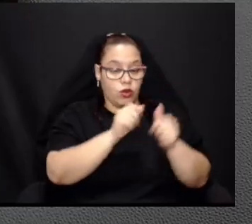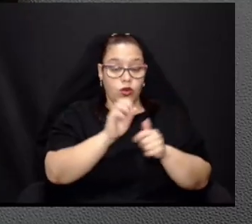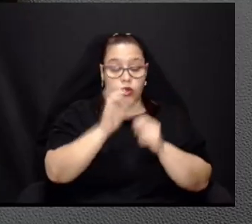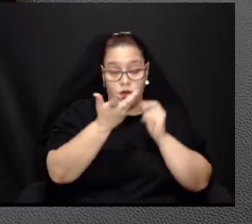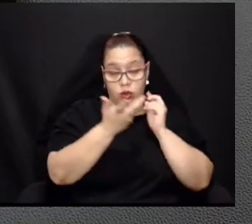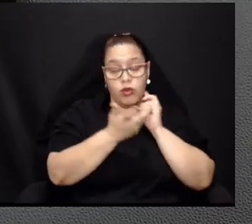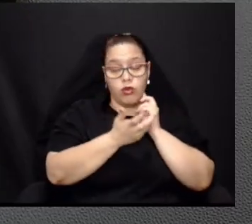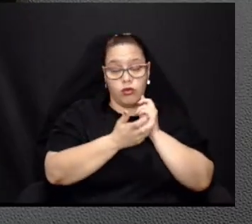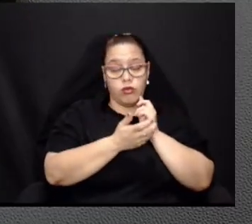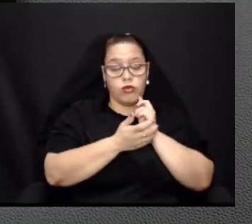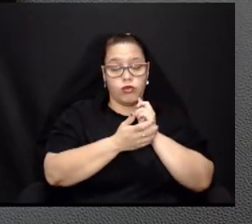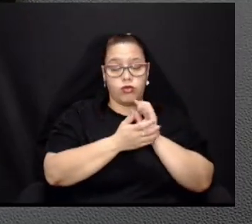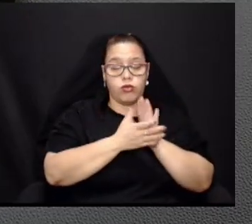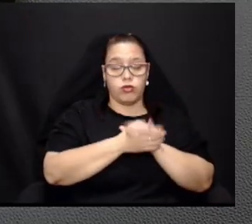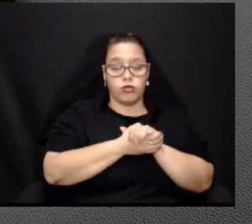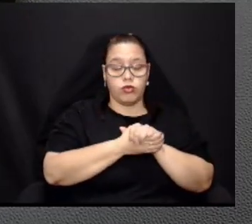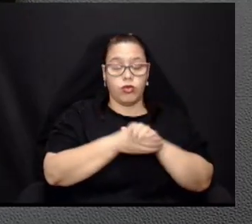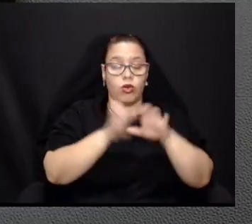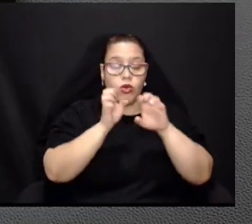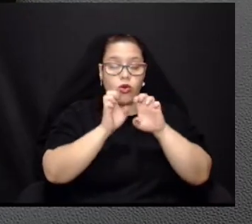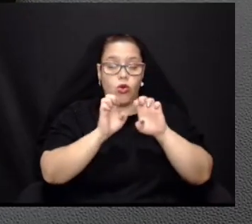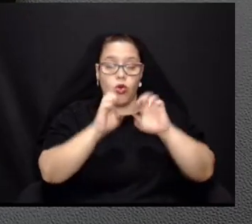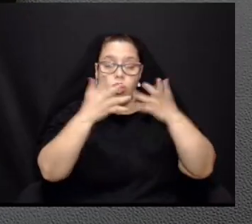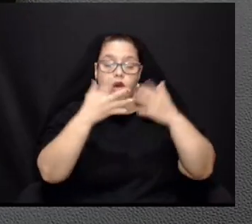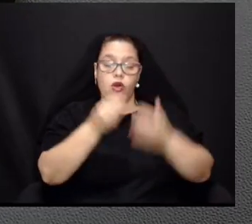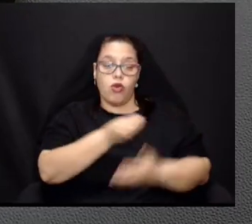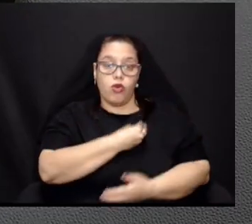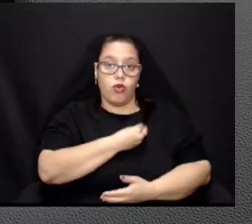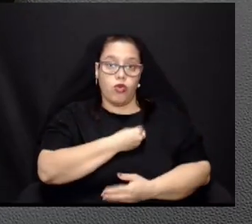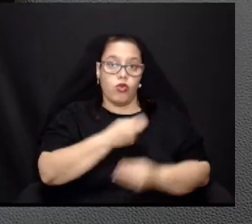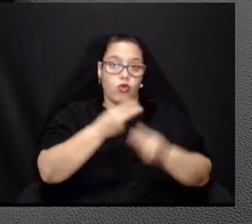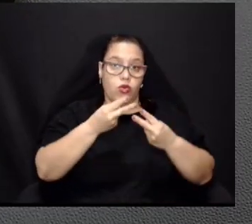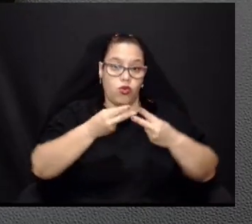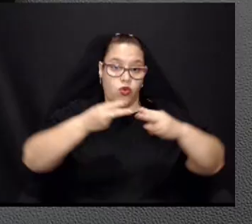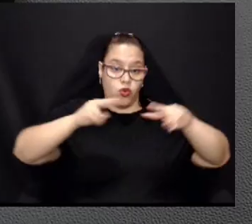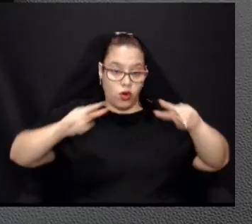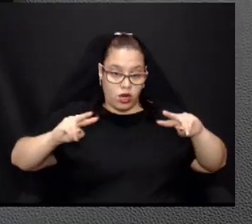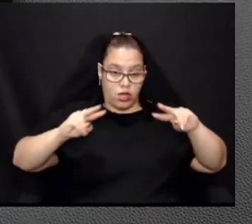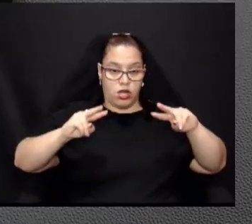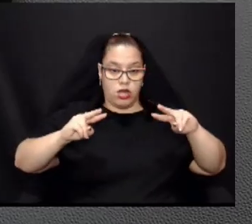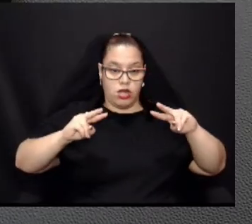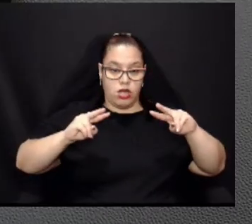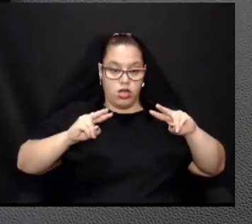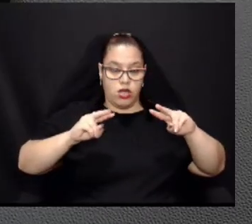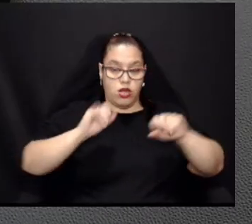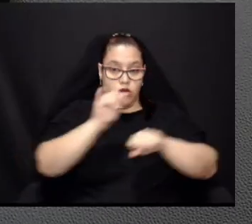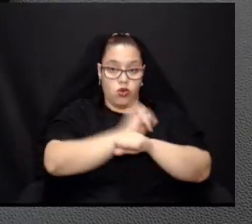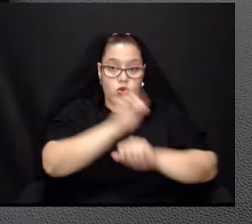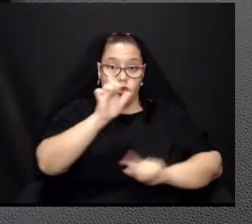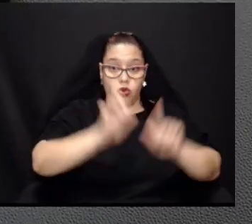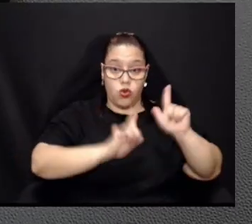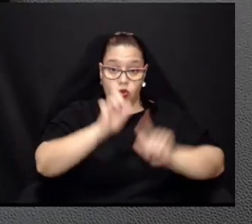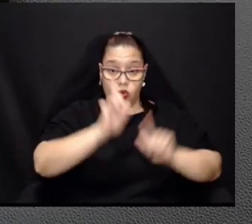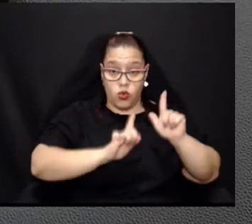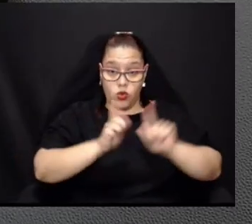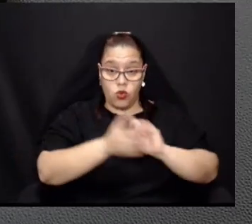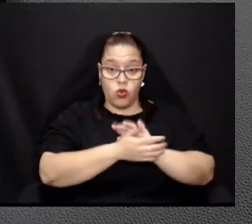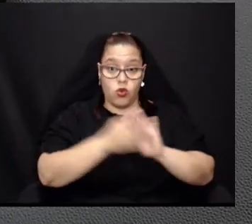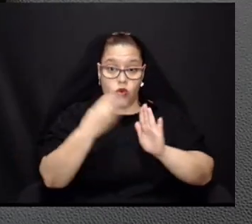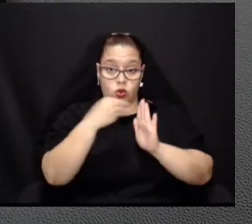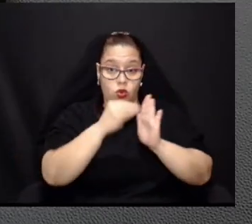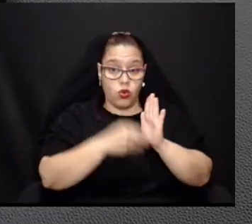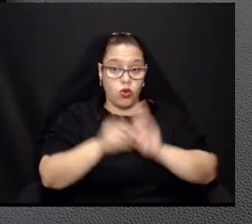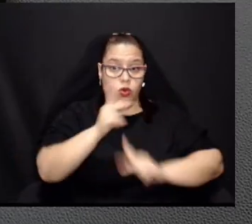o evento é ao vivo, a gente pega o link do YouTube da TV e coloca nos stories para a população, para quem